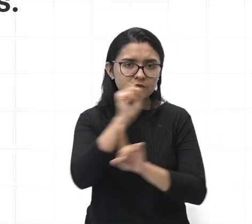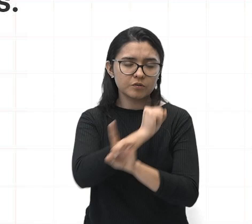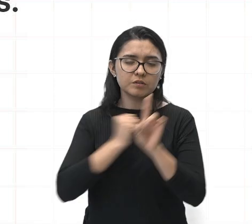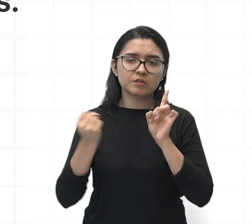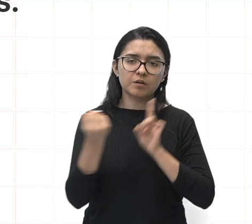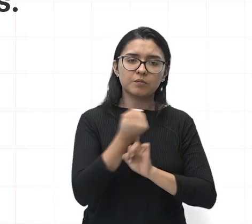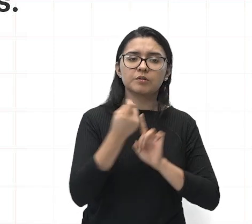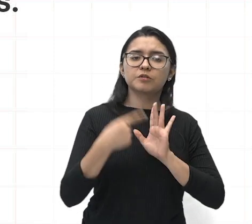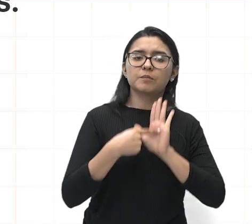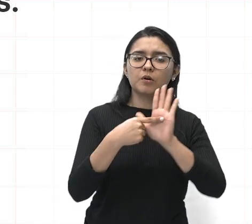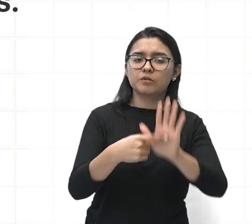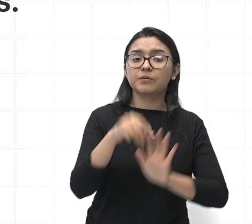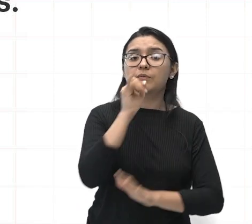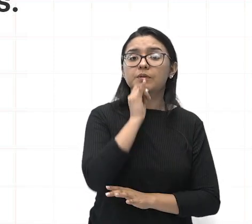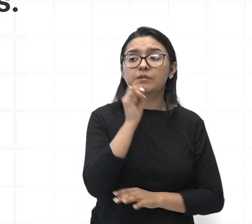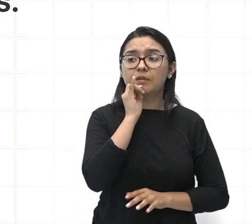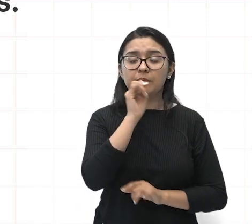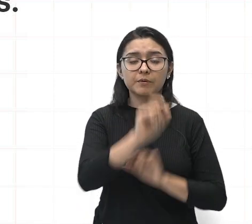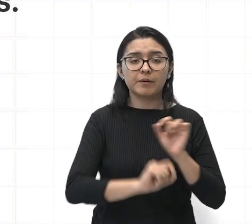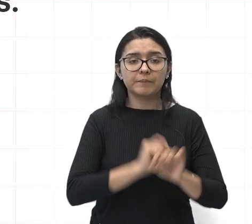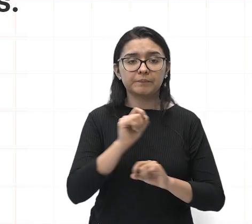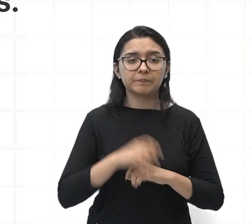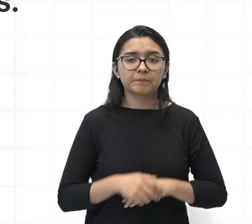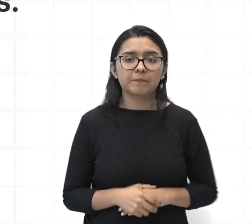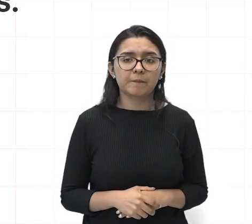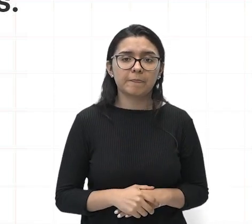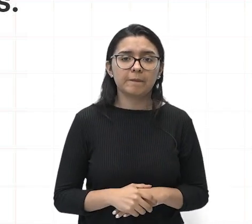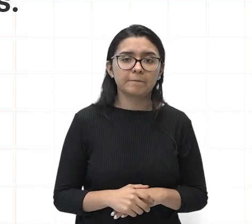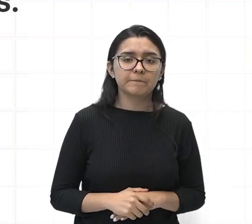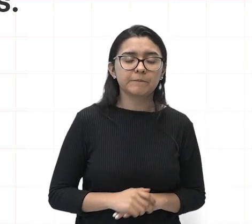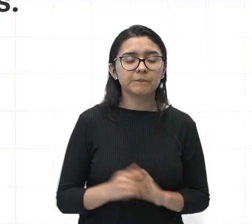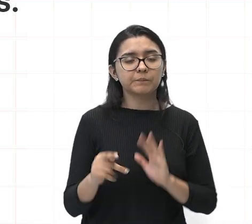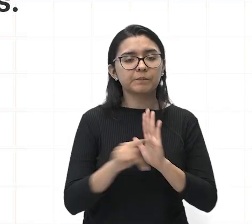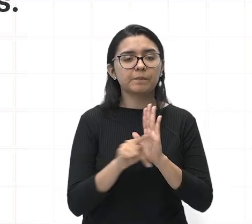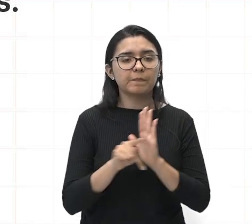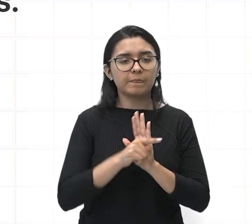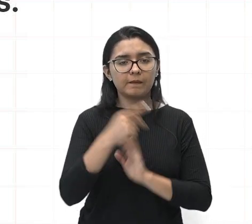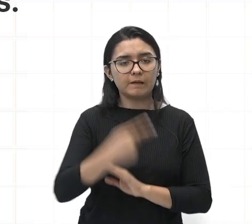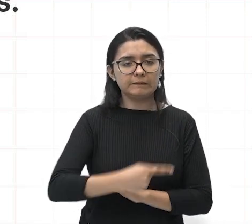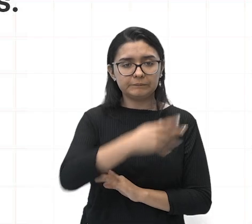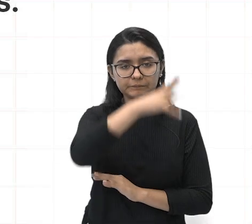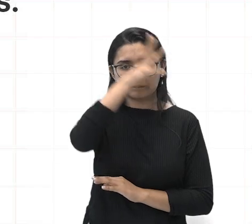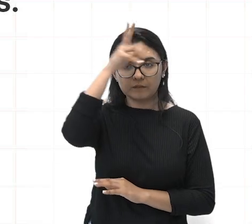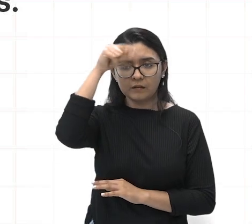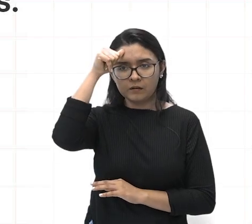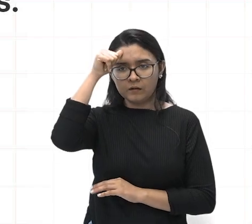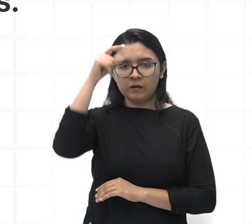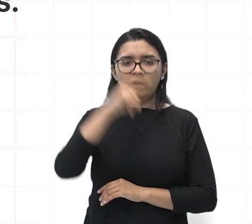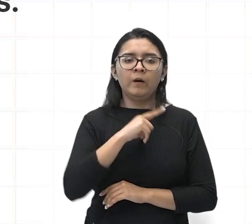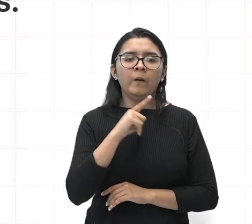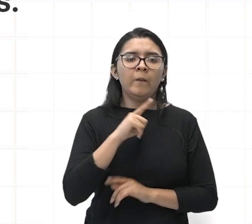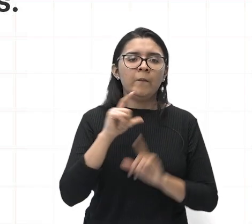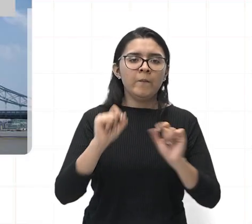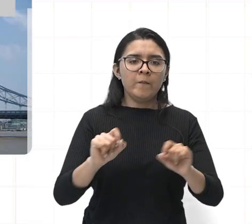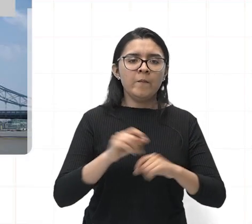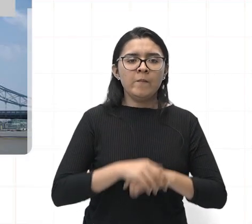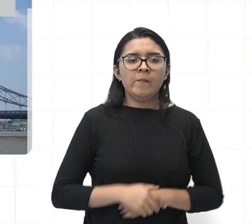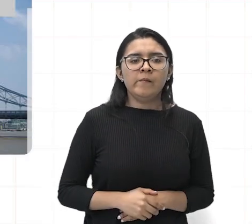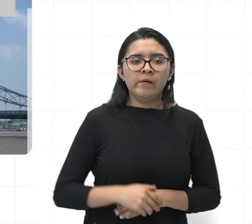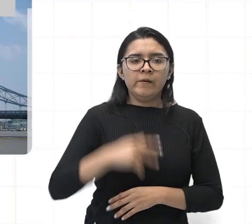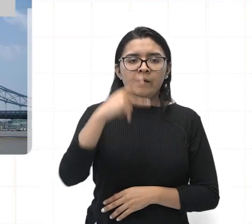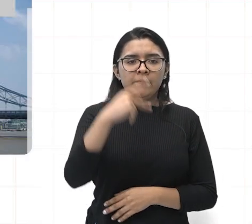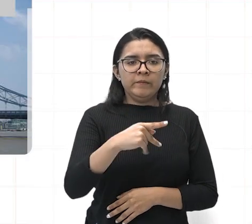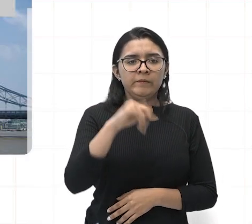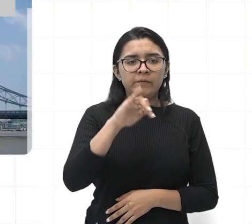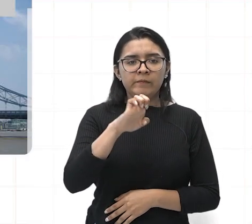gente cita como exemplo aqui, na cidade de Manaus, nós temos o Pier Lúcia Almeida,